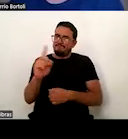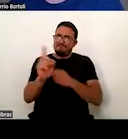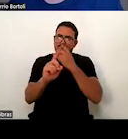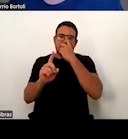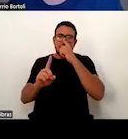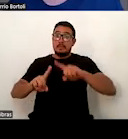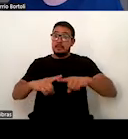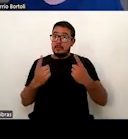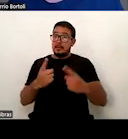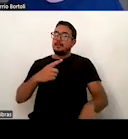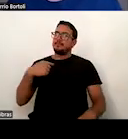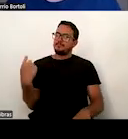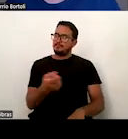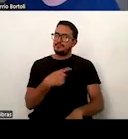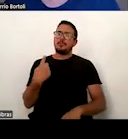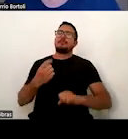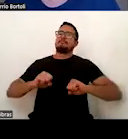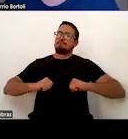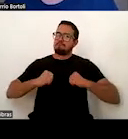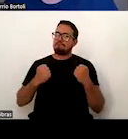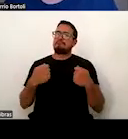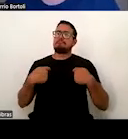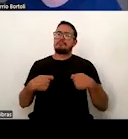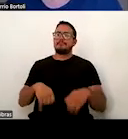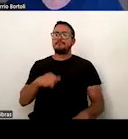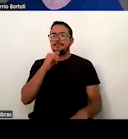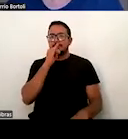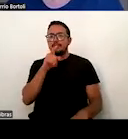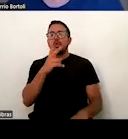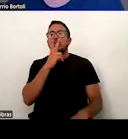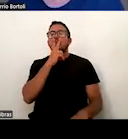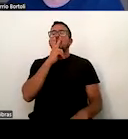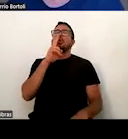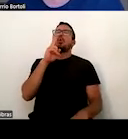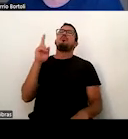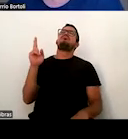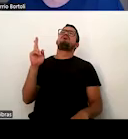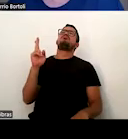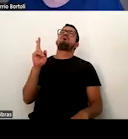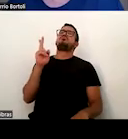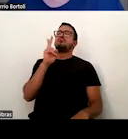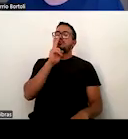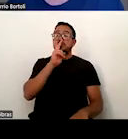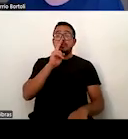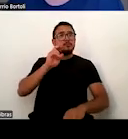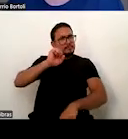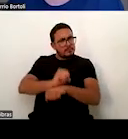fuma, pode parar de fumar. Se não pratica atividade física, pode começar a praticar. Se tem o hábito de comer